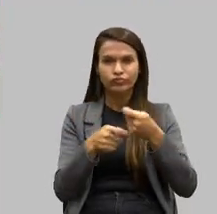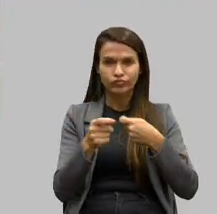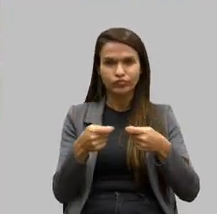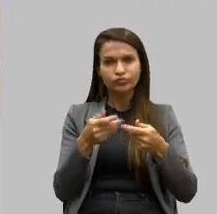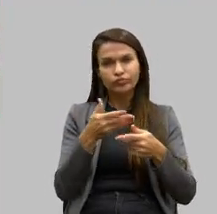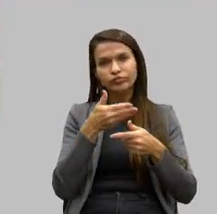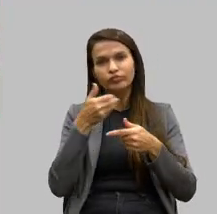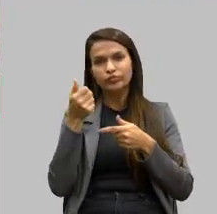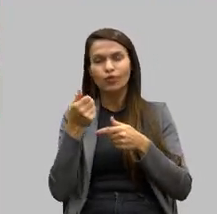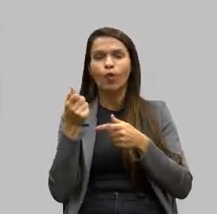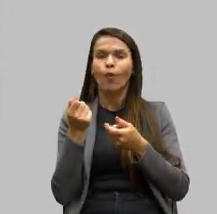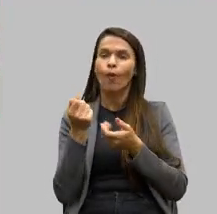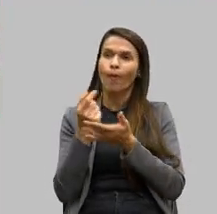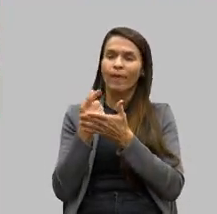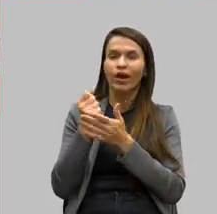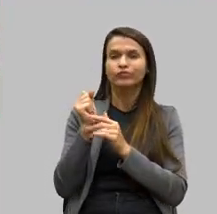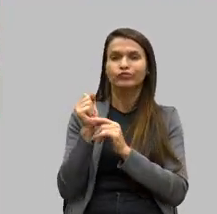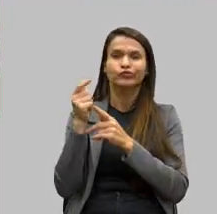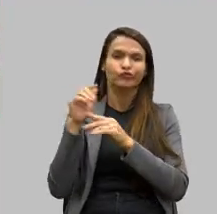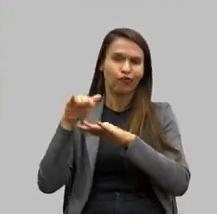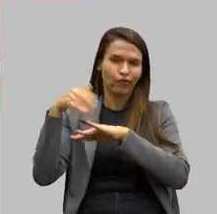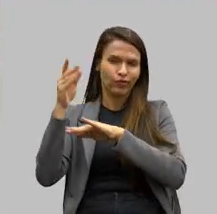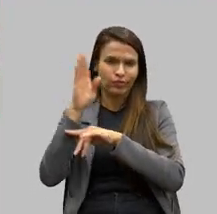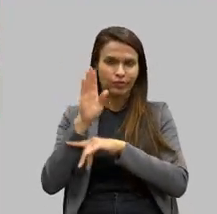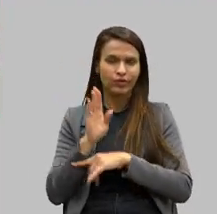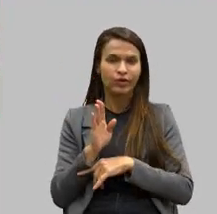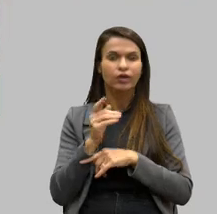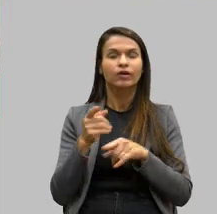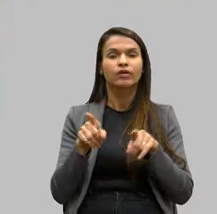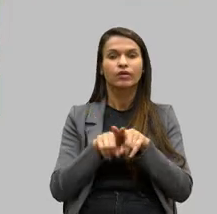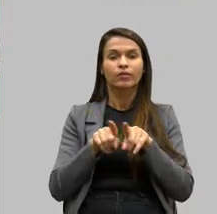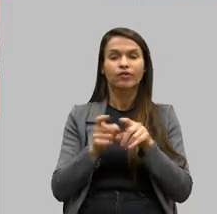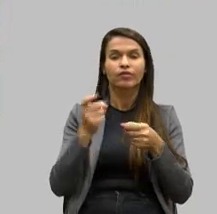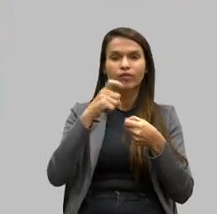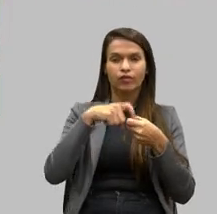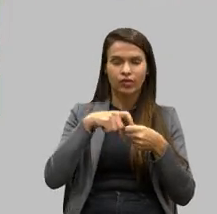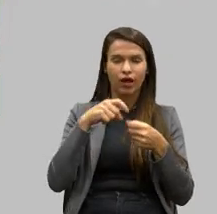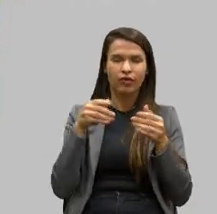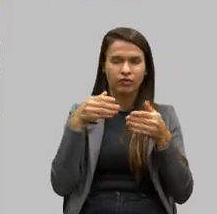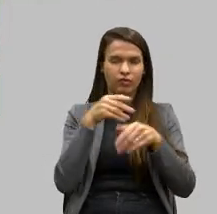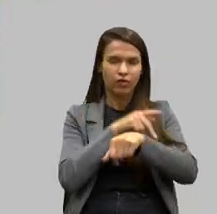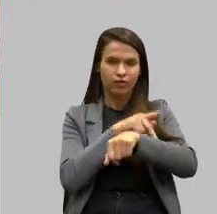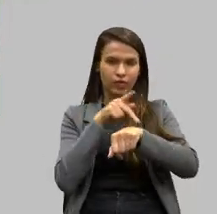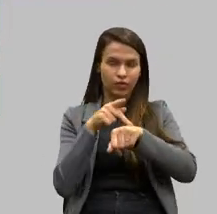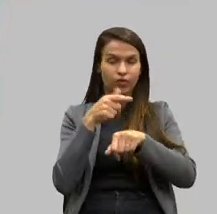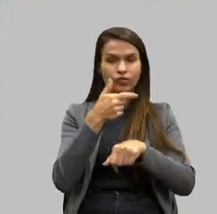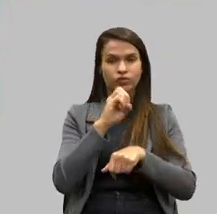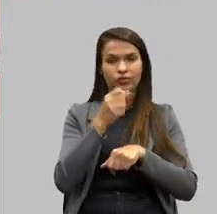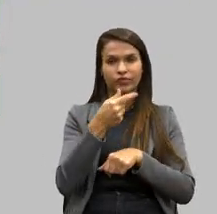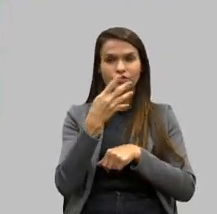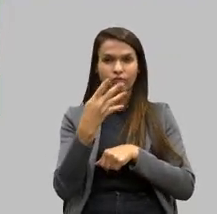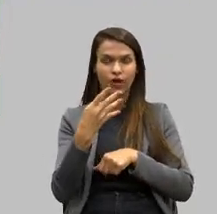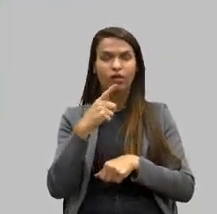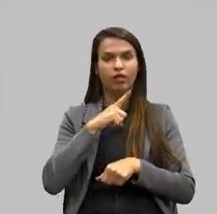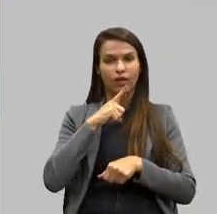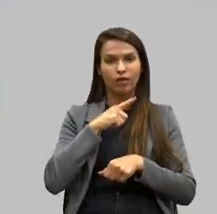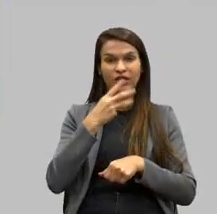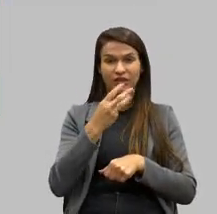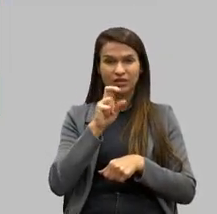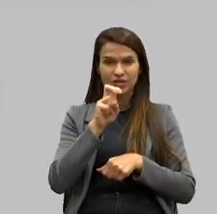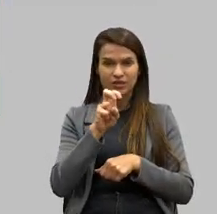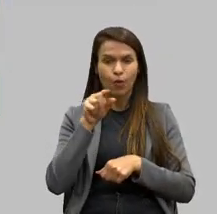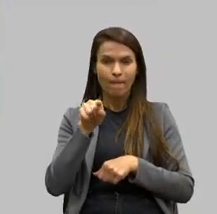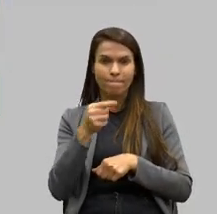leite do exterior. Ainda nas ações pedagógicas, retomando um pouquinho, para o ano de 2024, já temos previsto 35 mil